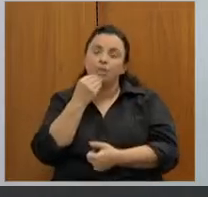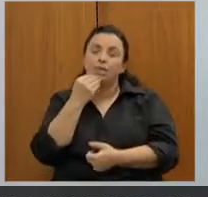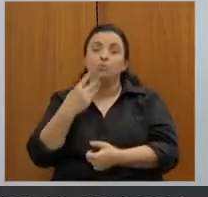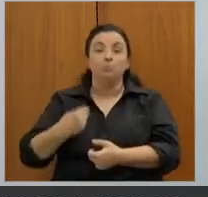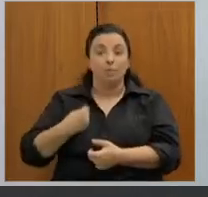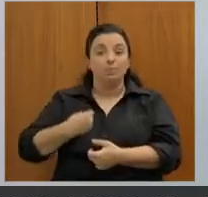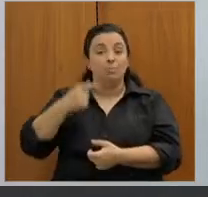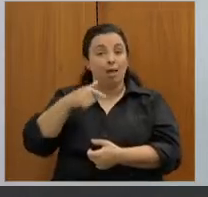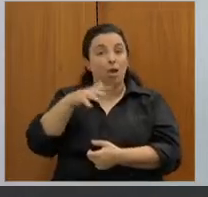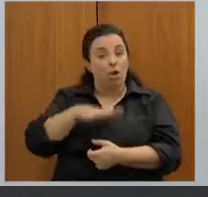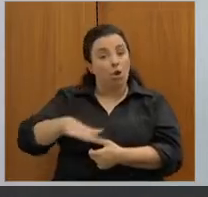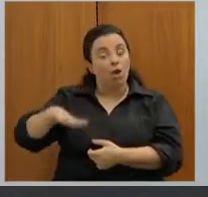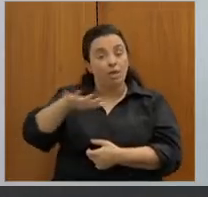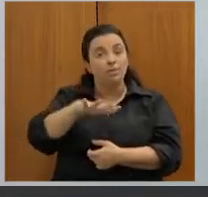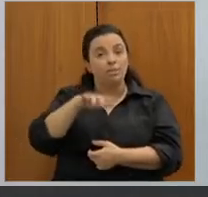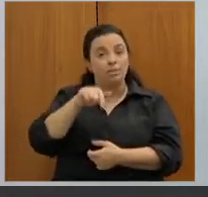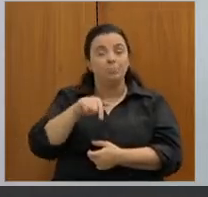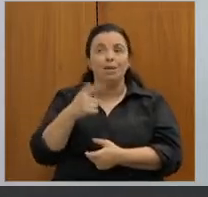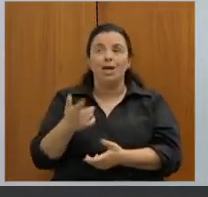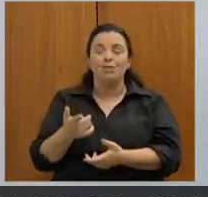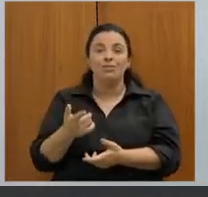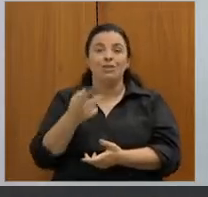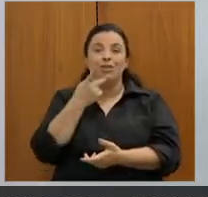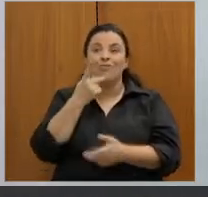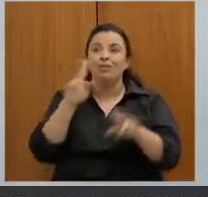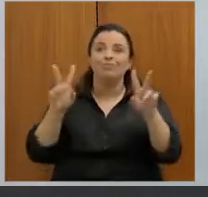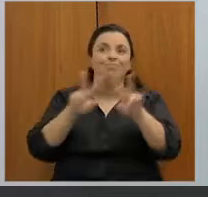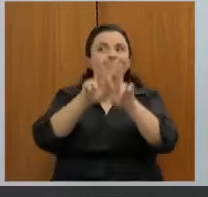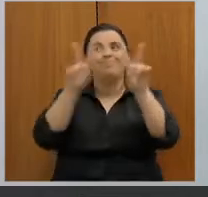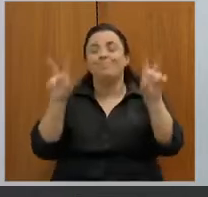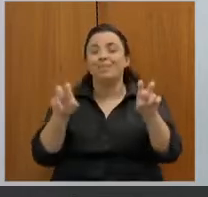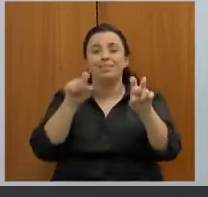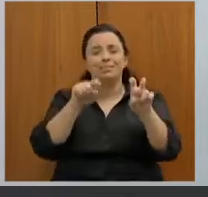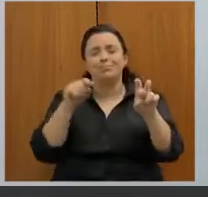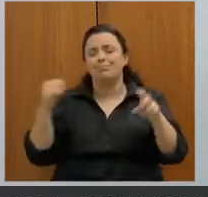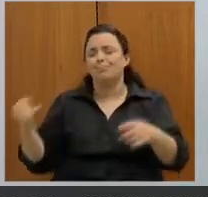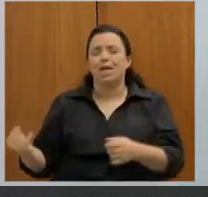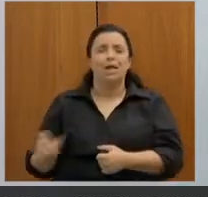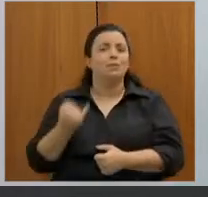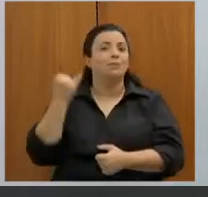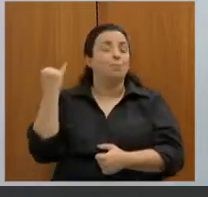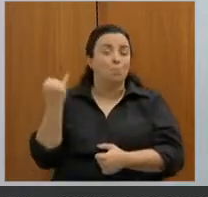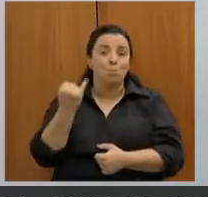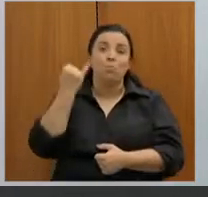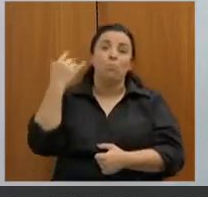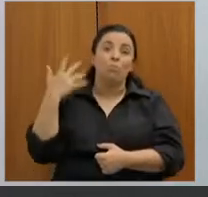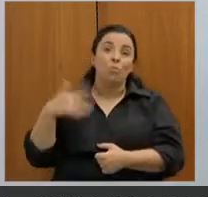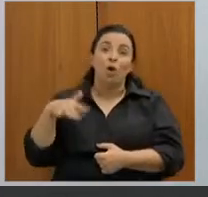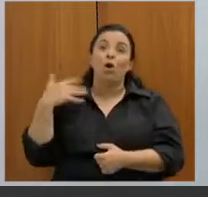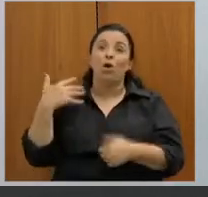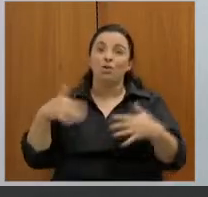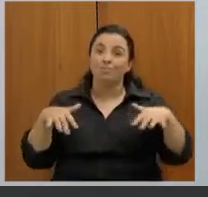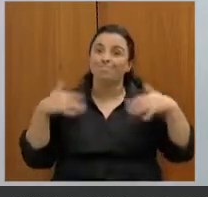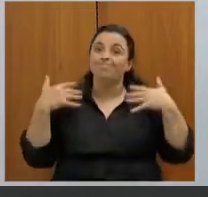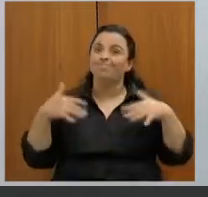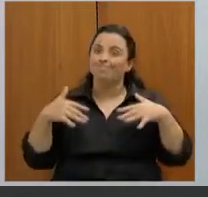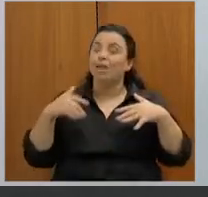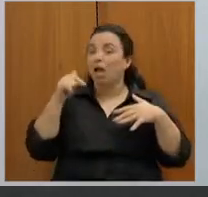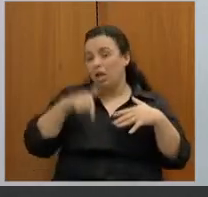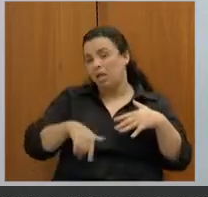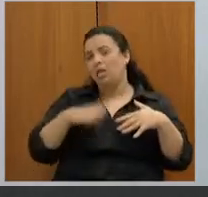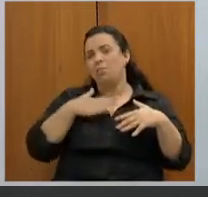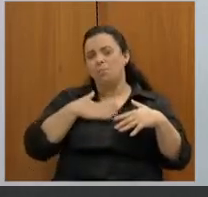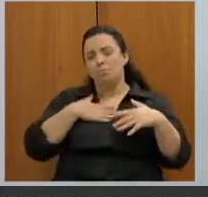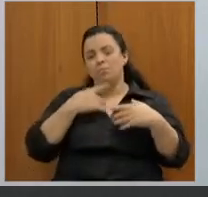espaço é nobre que fala de um tema tão importante é para o meu Município